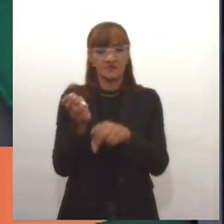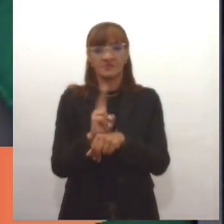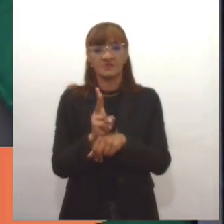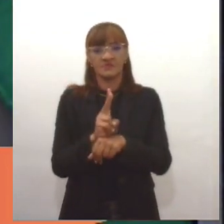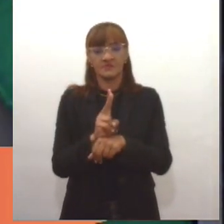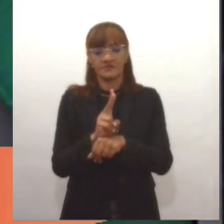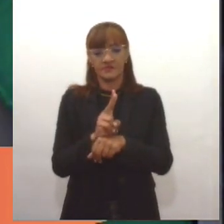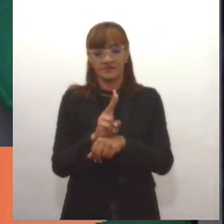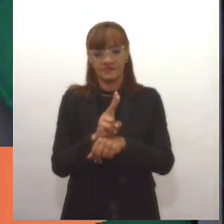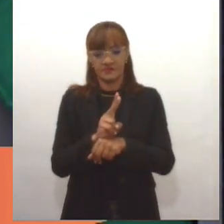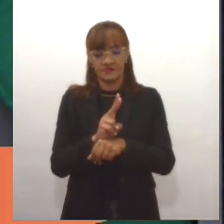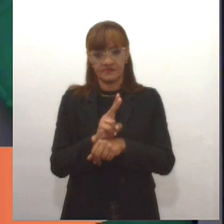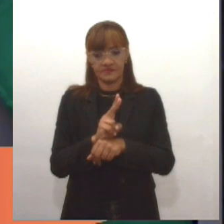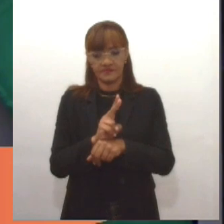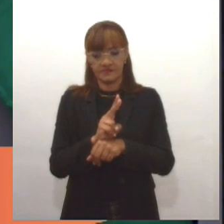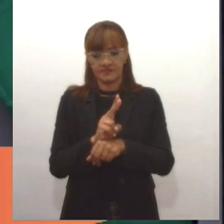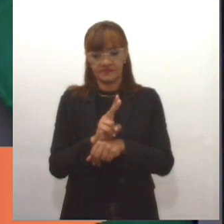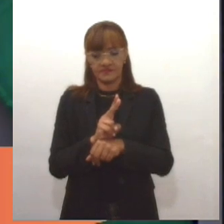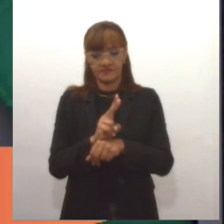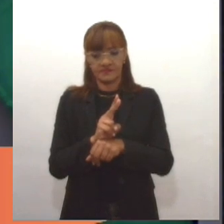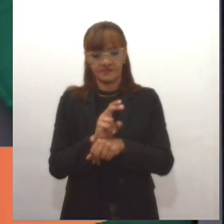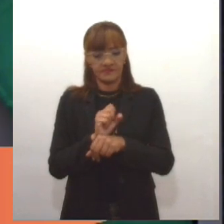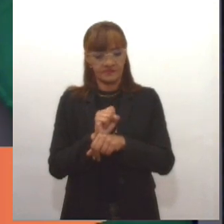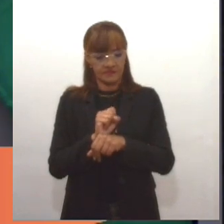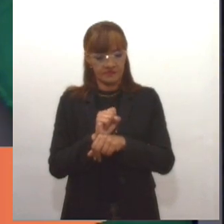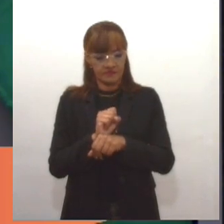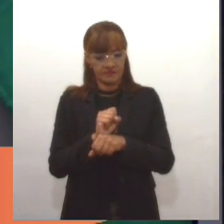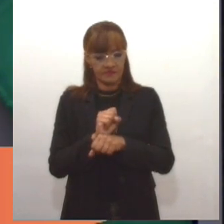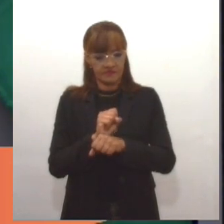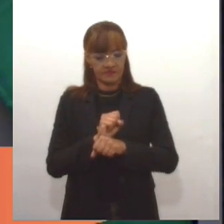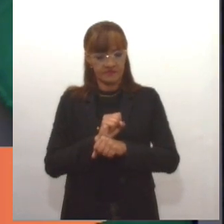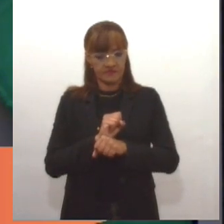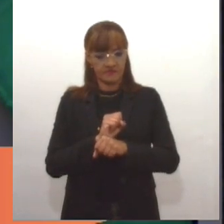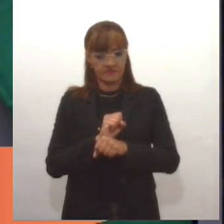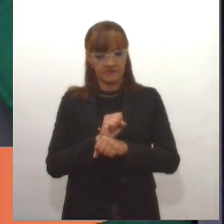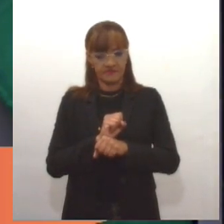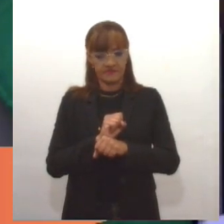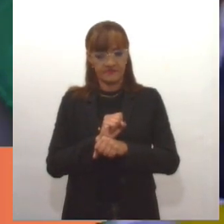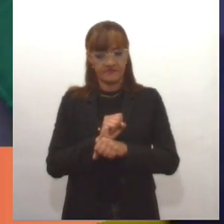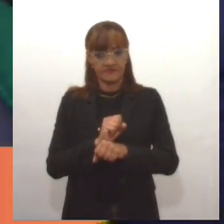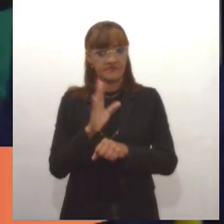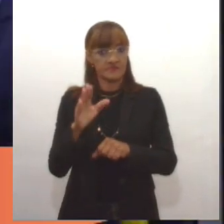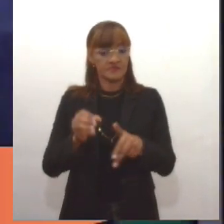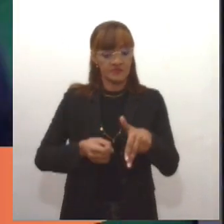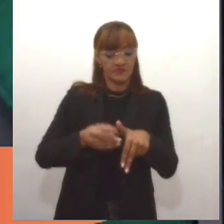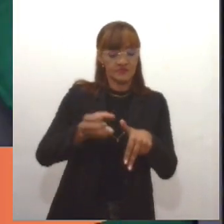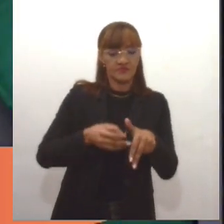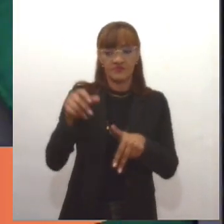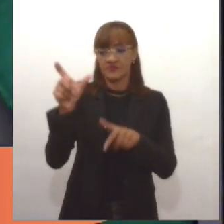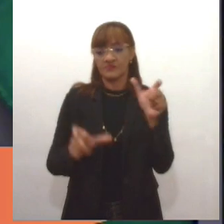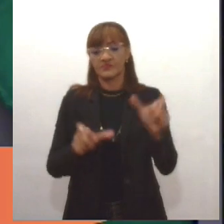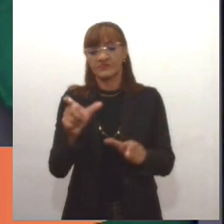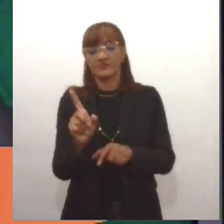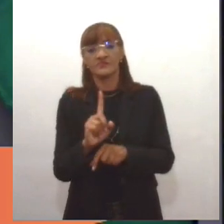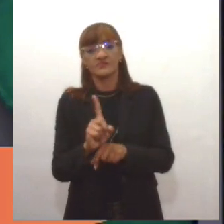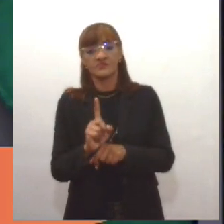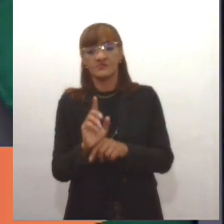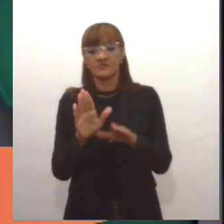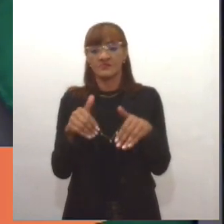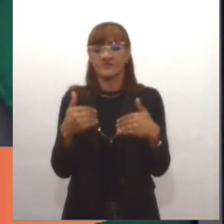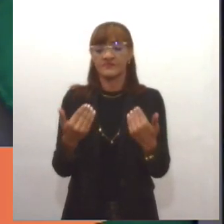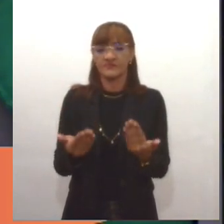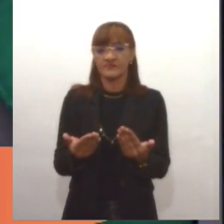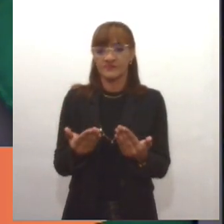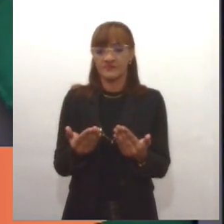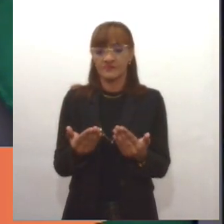Serviço terceirizado que não era computado anteriormente no gasto com pessoal. Qual é o serviço terceirizado que eu estou aqui dizendo para